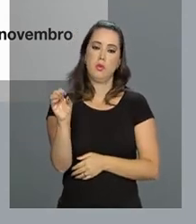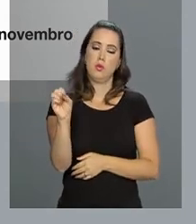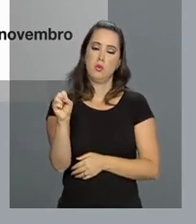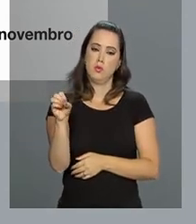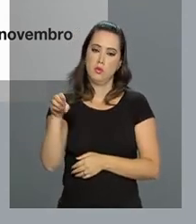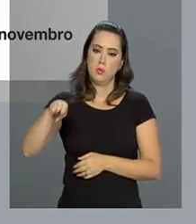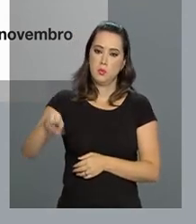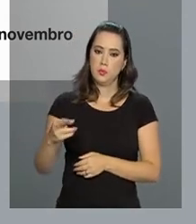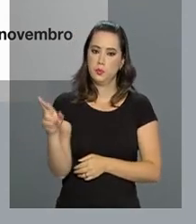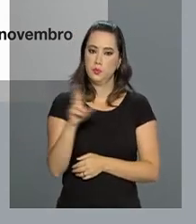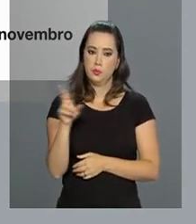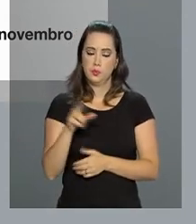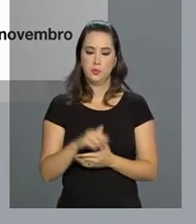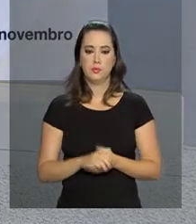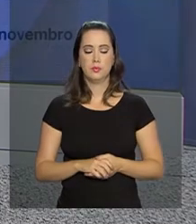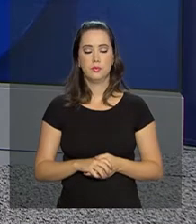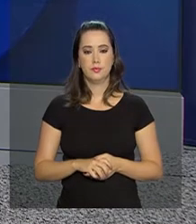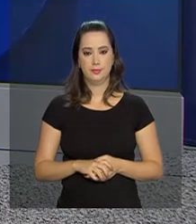bilhões.